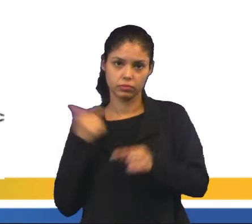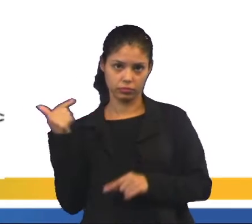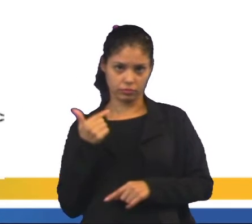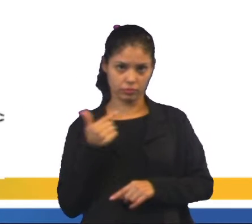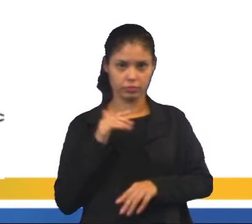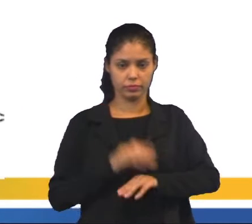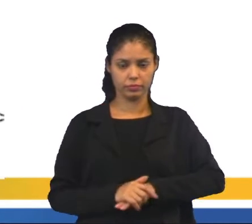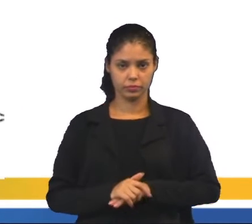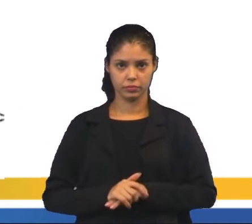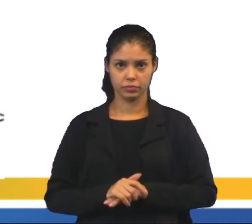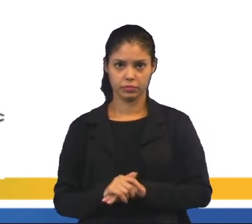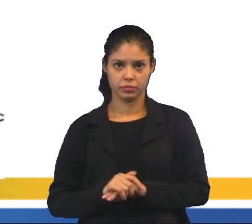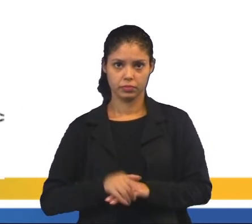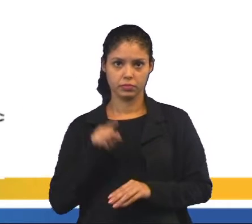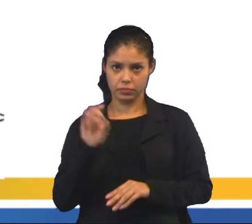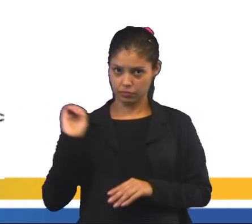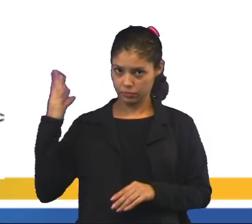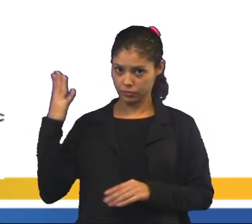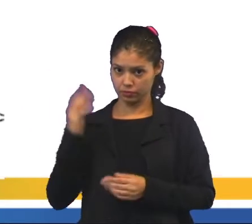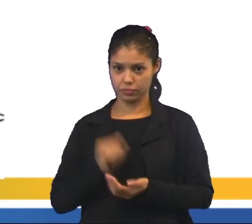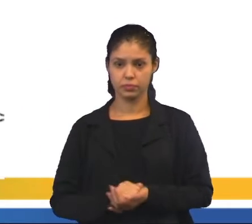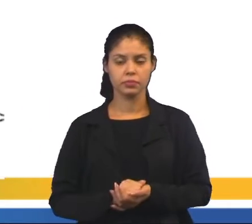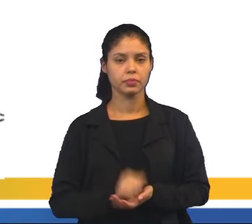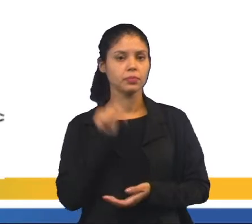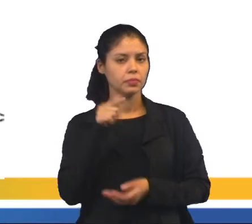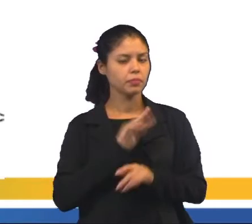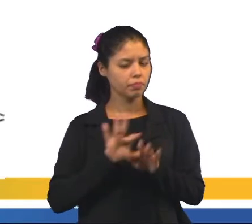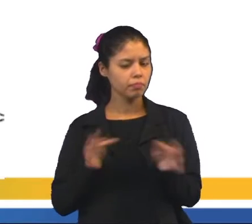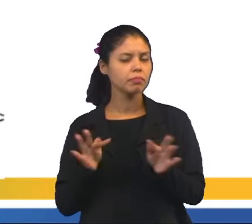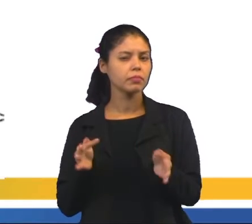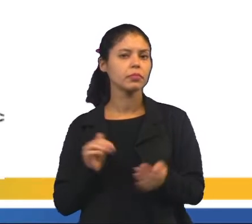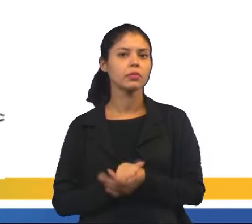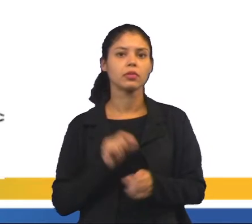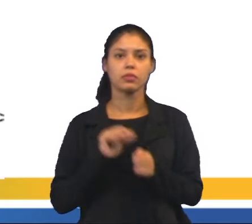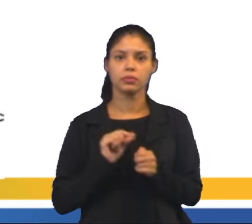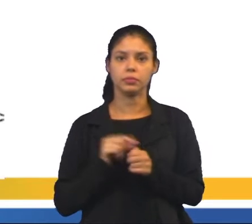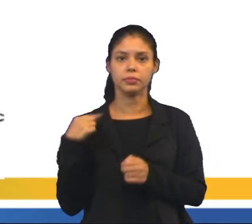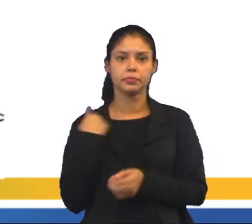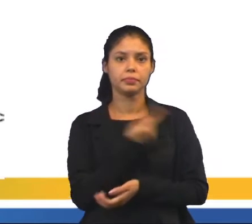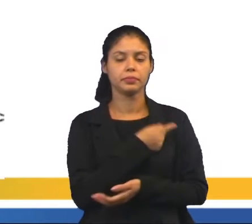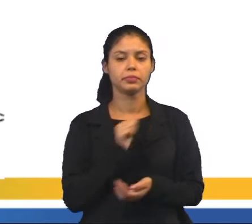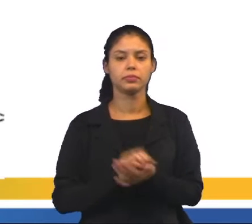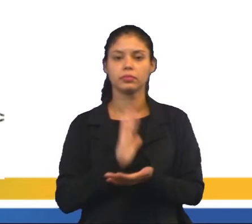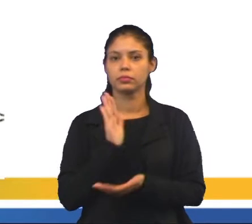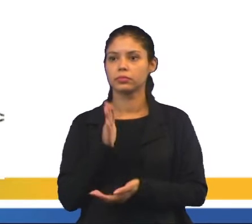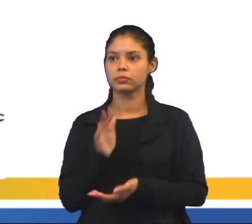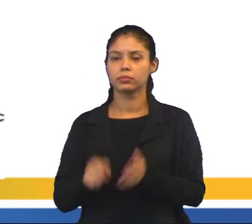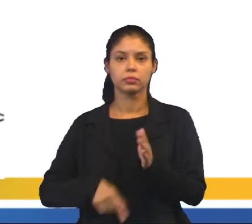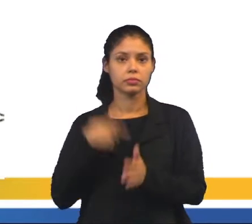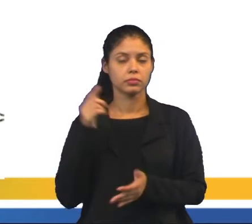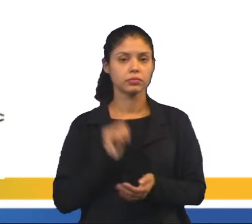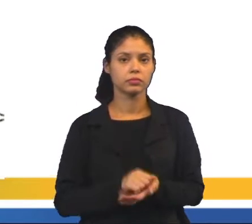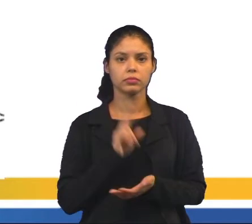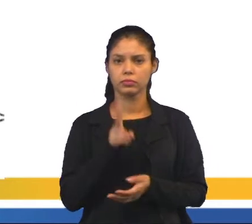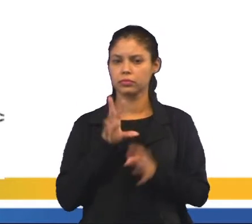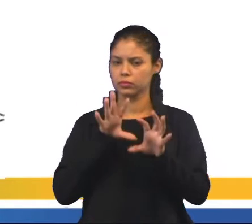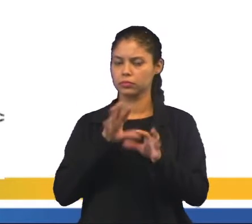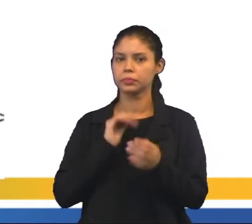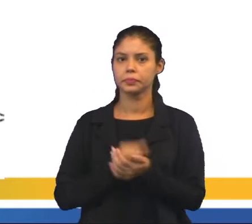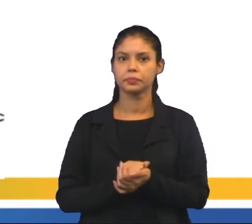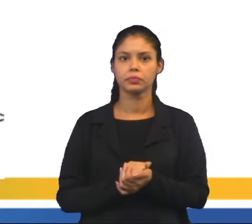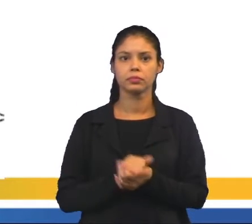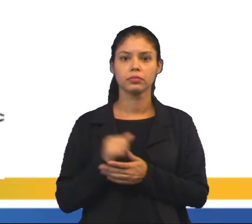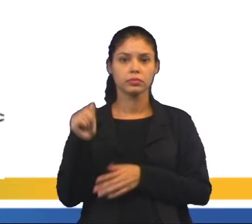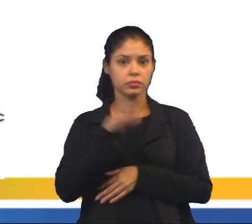2. Tá? Nesse caso aí, vai ficar mais simples a gente fazer. Já o primeiro, ele vai ficar sendo a